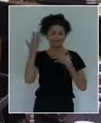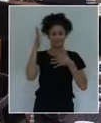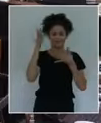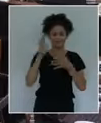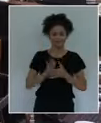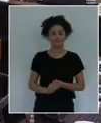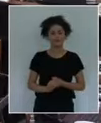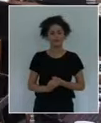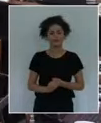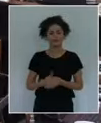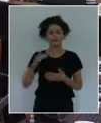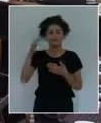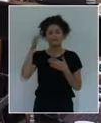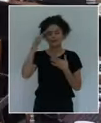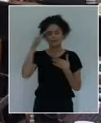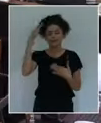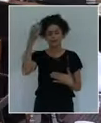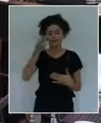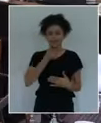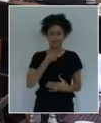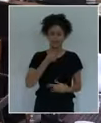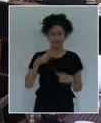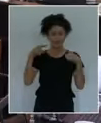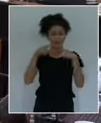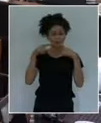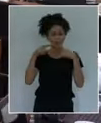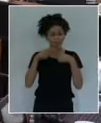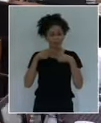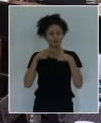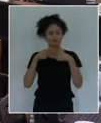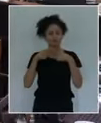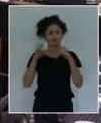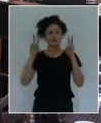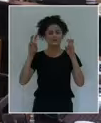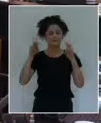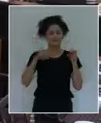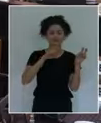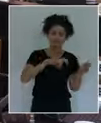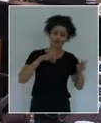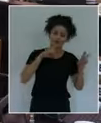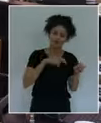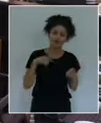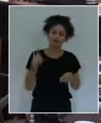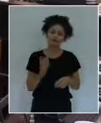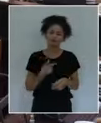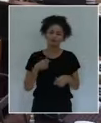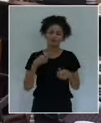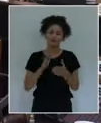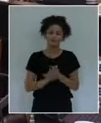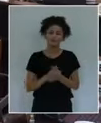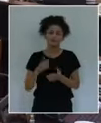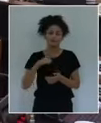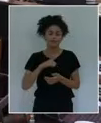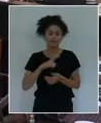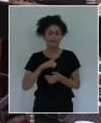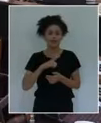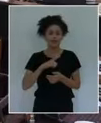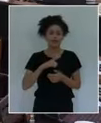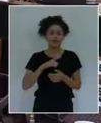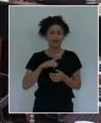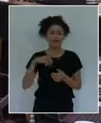palavras. Concordo com você também sobre a zona rural. A gente tem vários programas de rádio aqui,